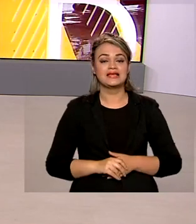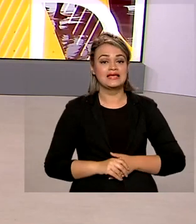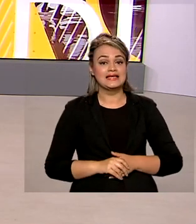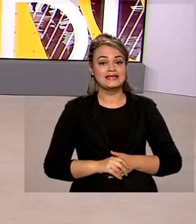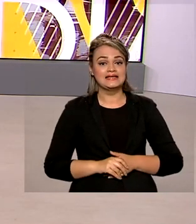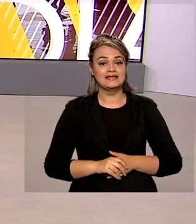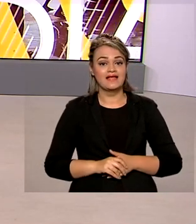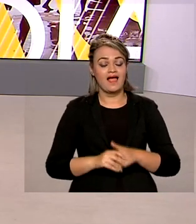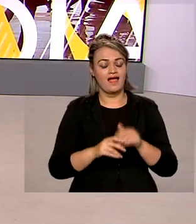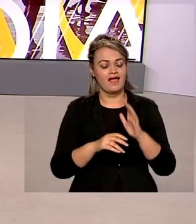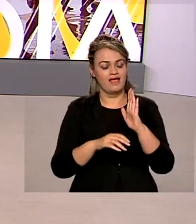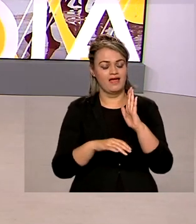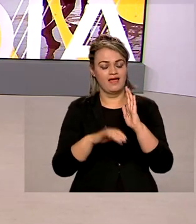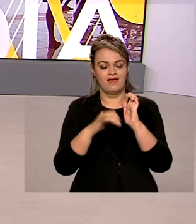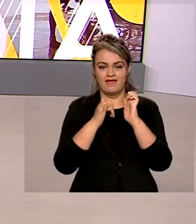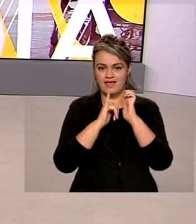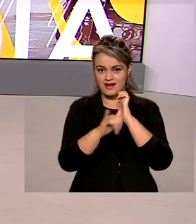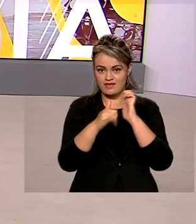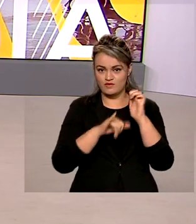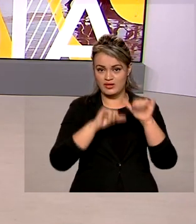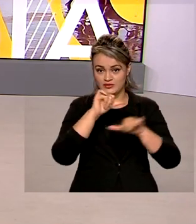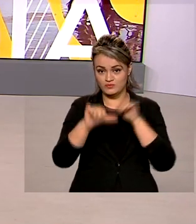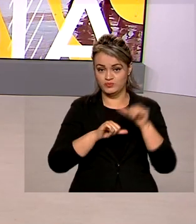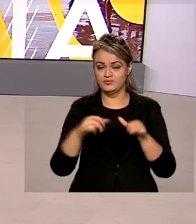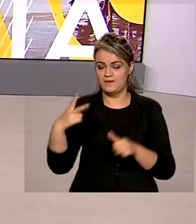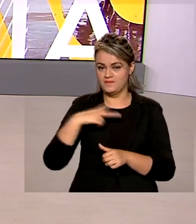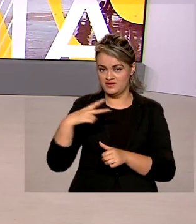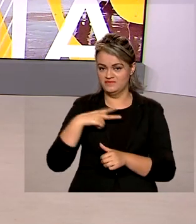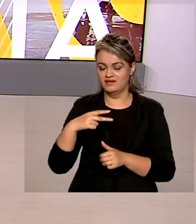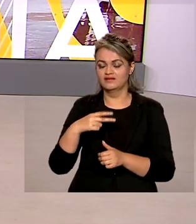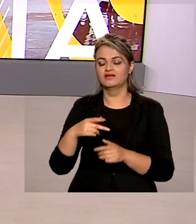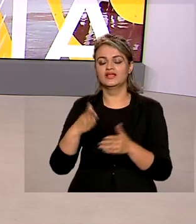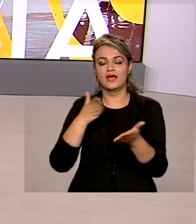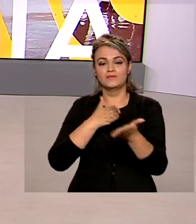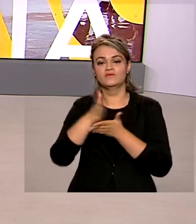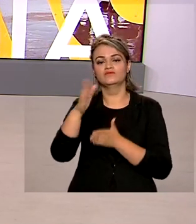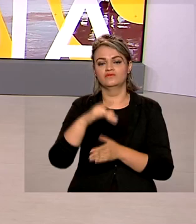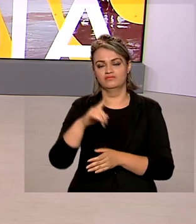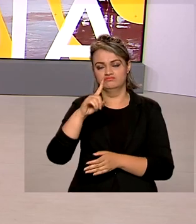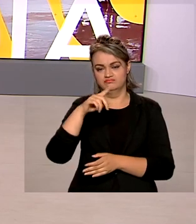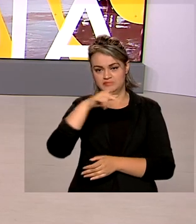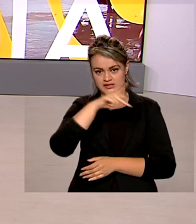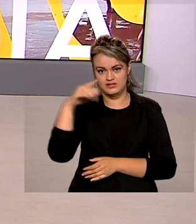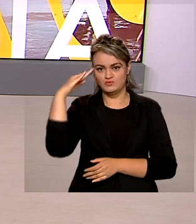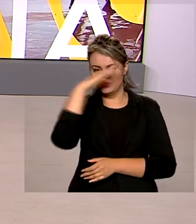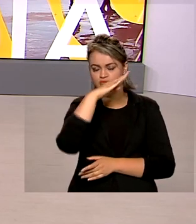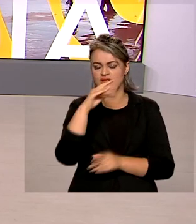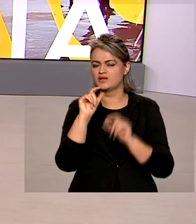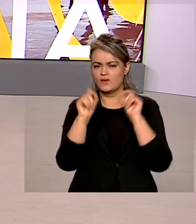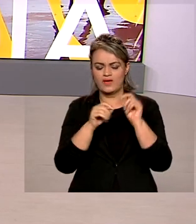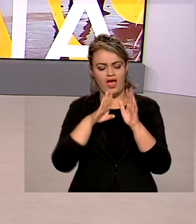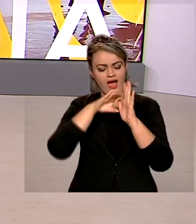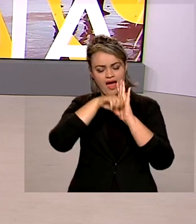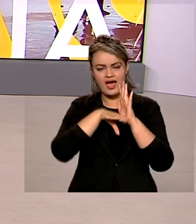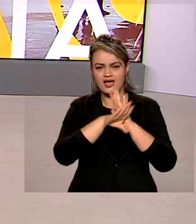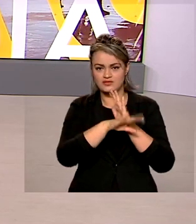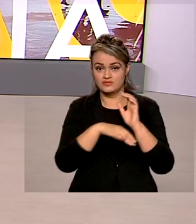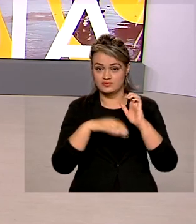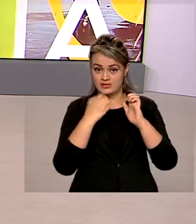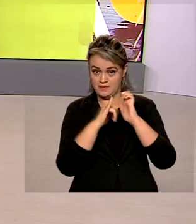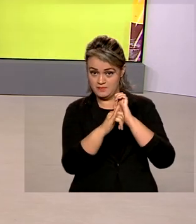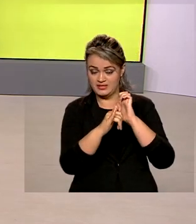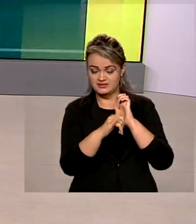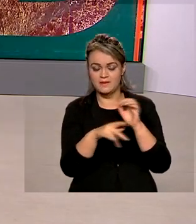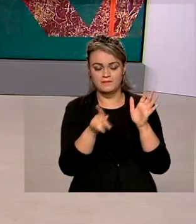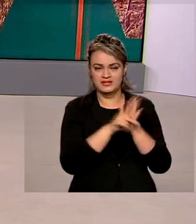A capitalização da Eletrobras, sancionada pelo presidente Jair Bolsonaro, prevê a venda de parte das ações da empresa que estão